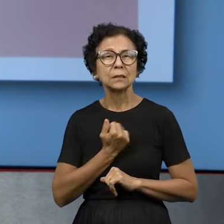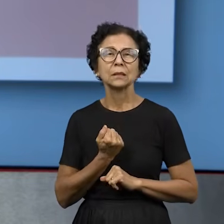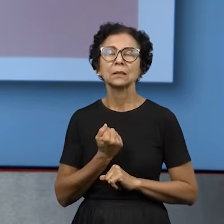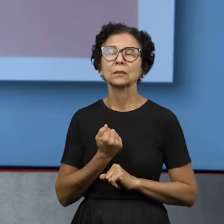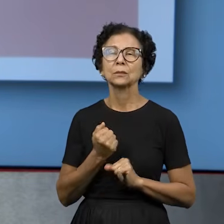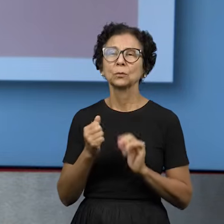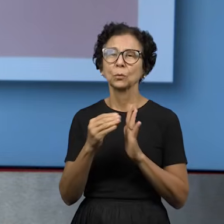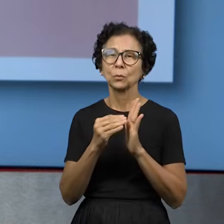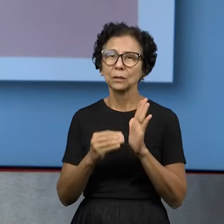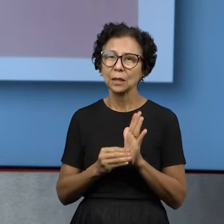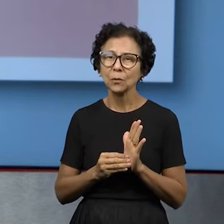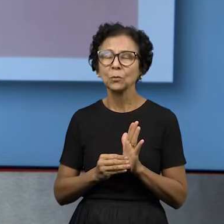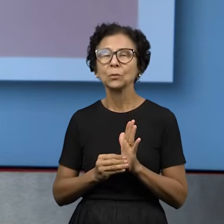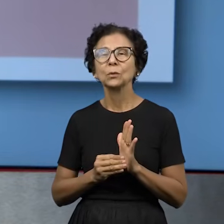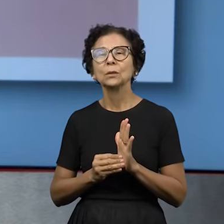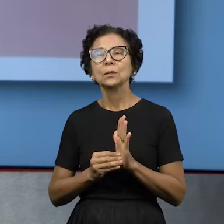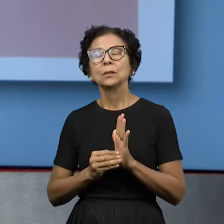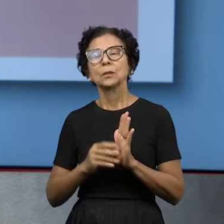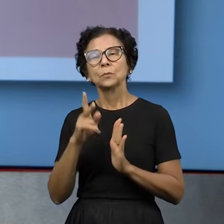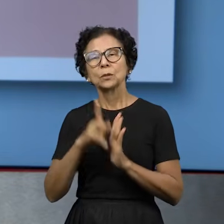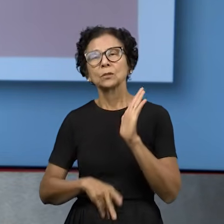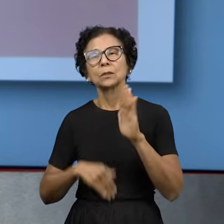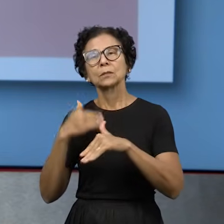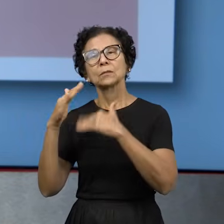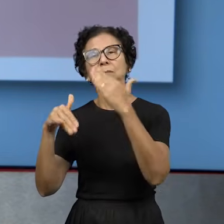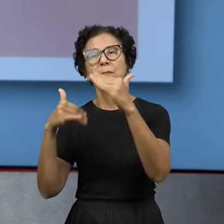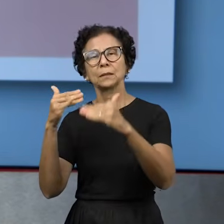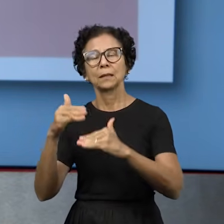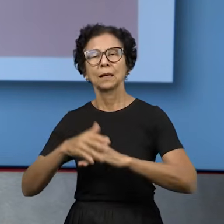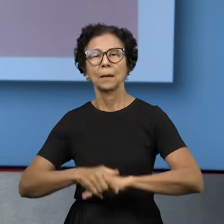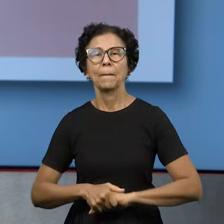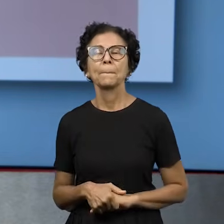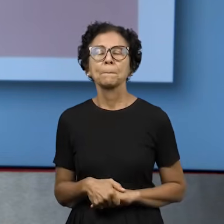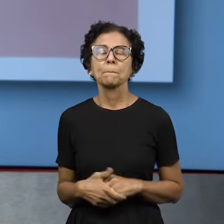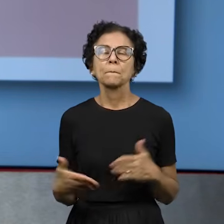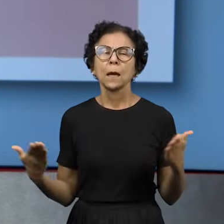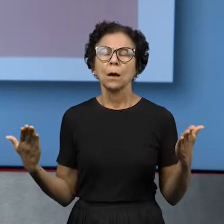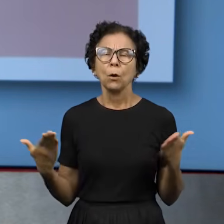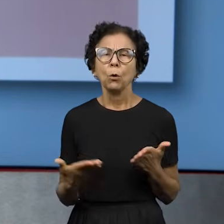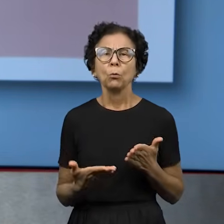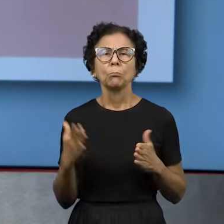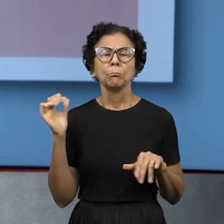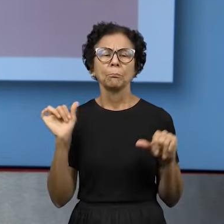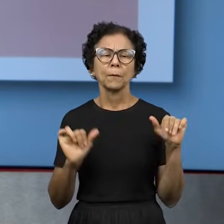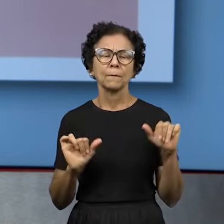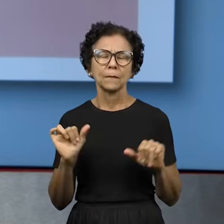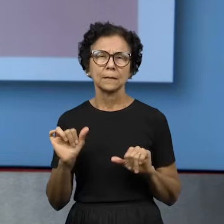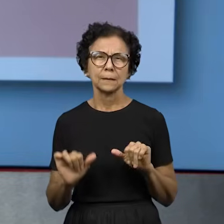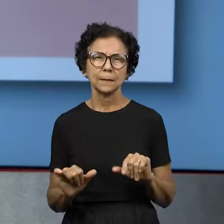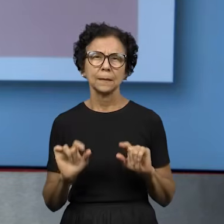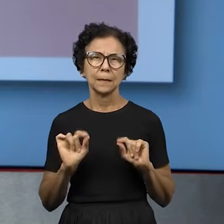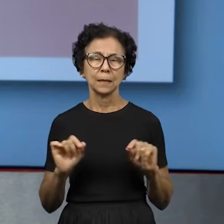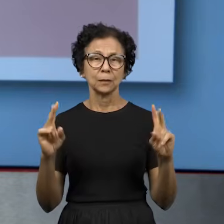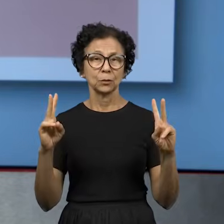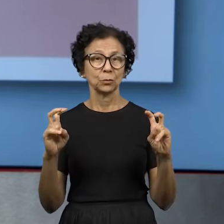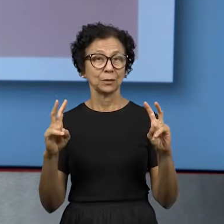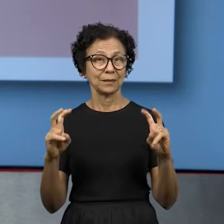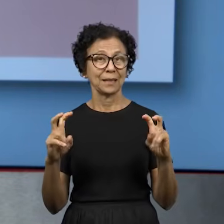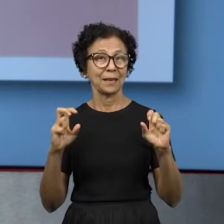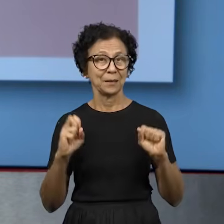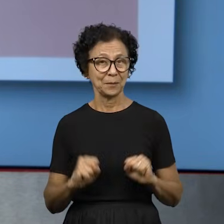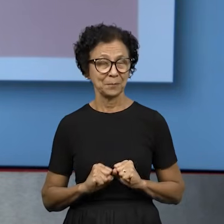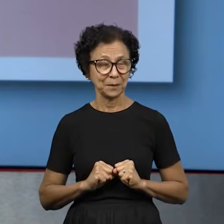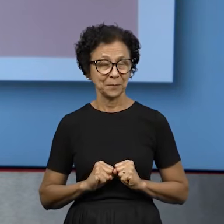fortalecer este projeto. E no episódio de hoje, vamos refletir sobre um tema muito essencial,